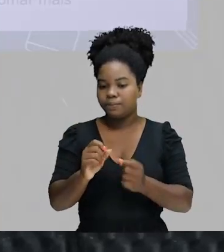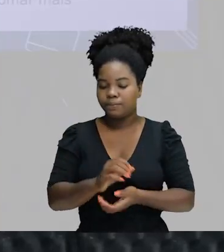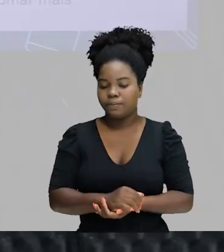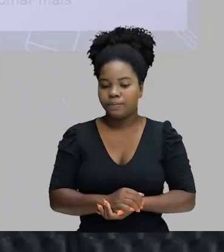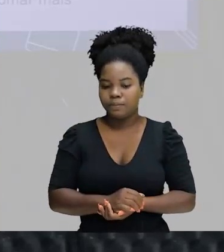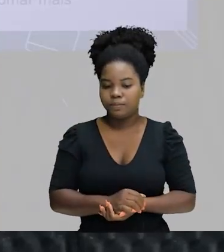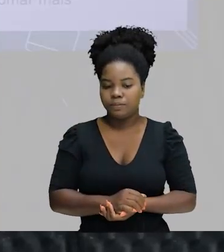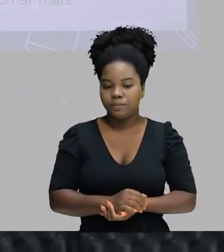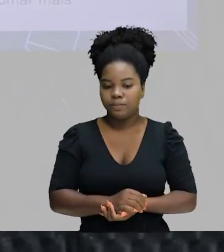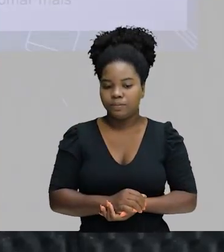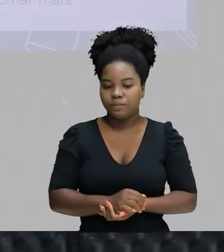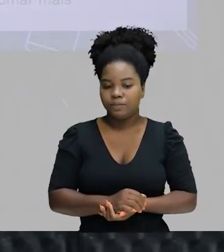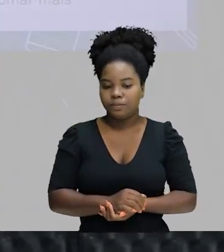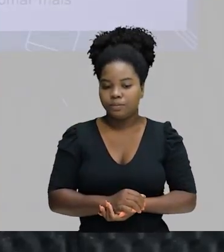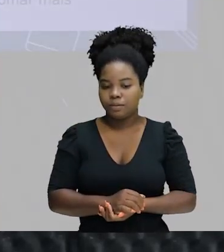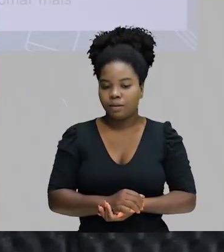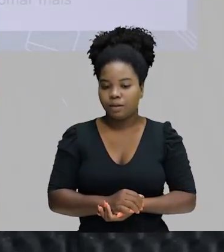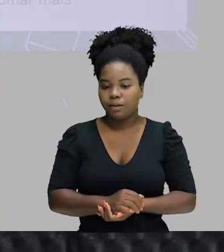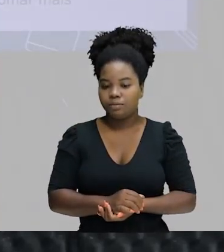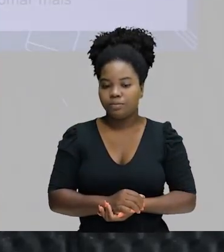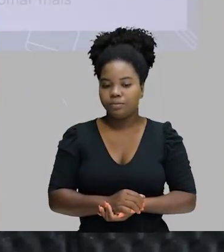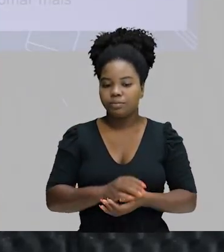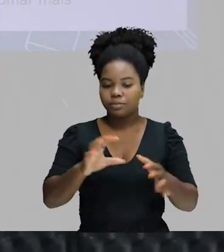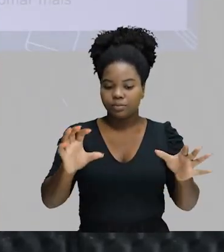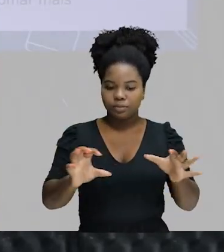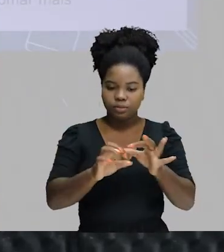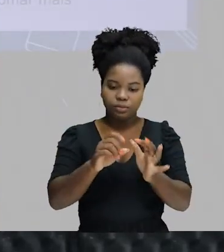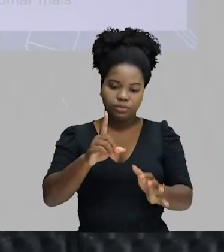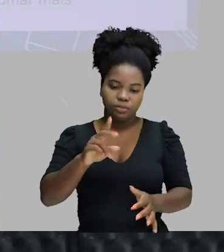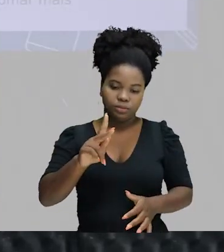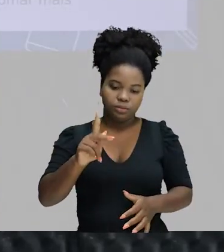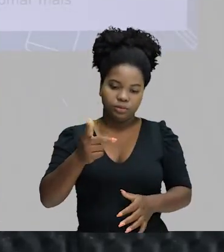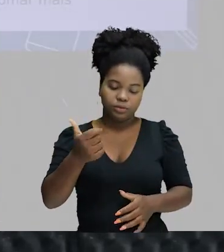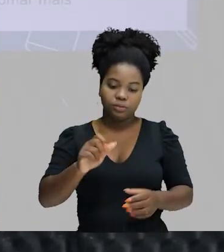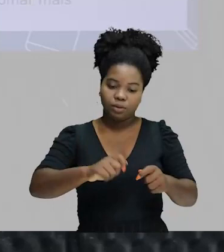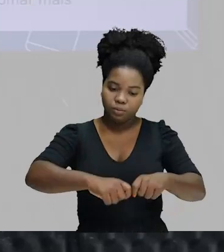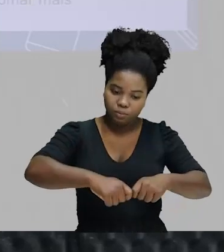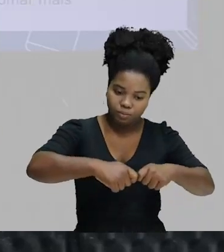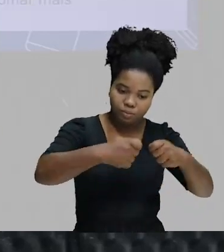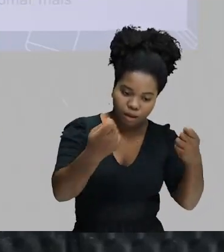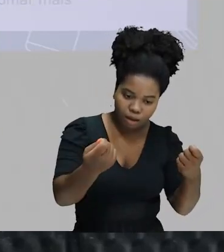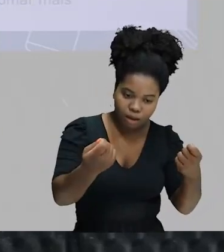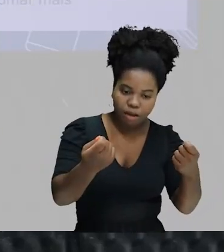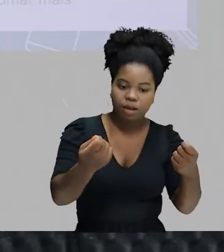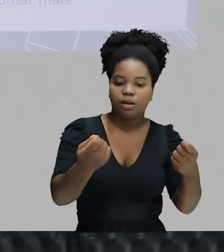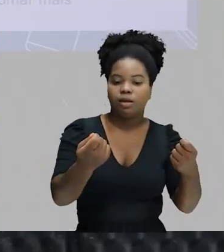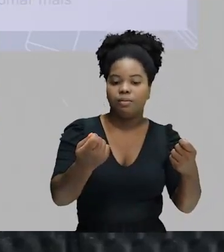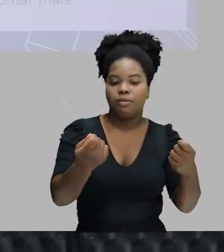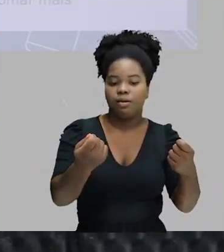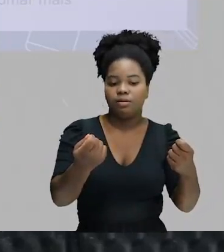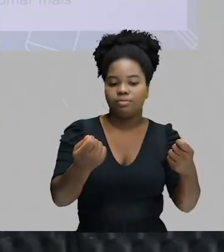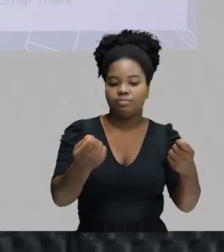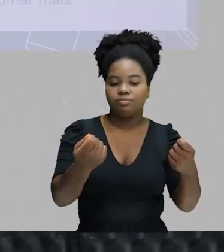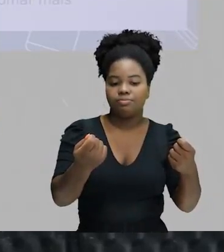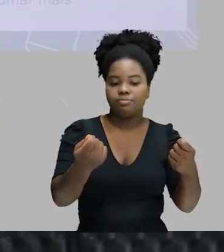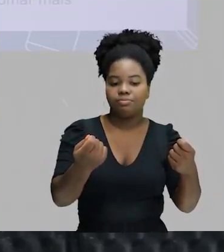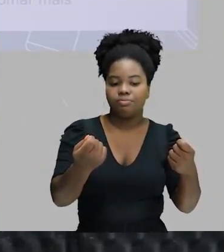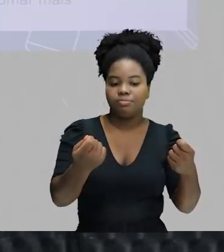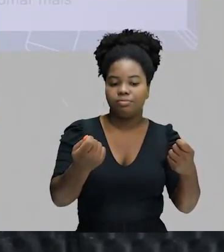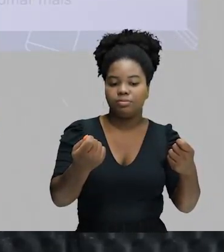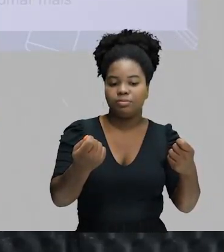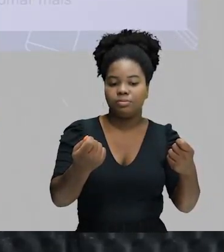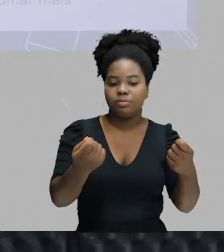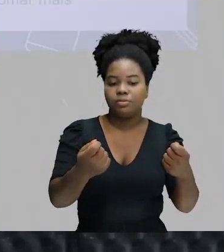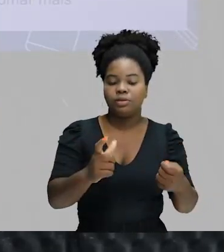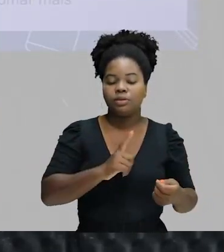momento da polimerização, a ligação dupla ela é quebrada, ela é rompida, beleza? Então eu vou sair de um